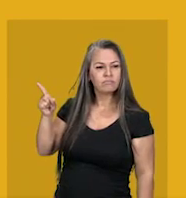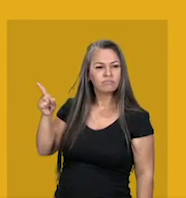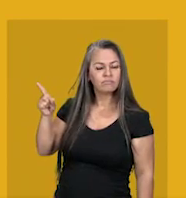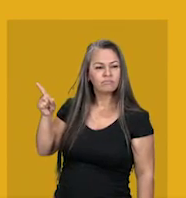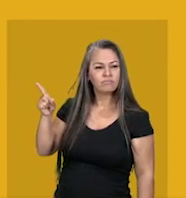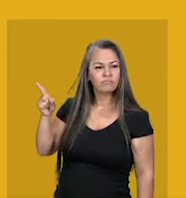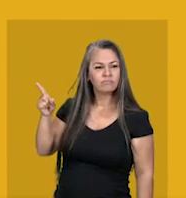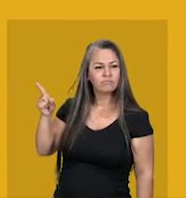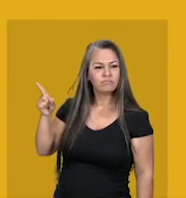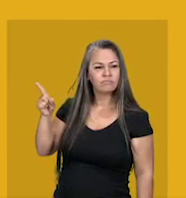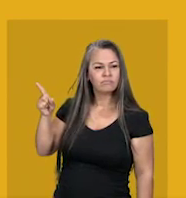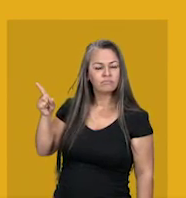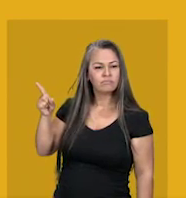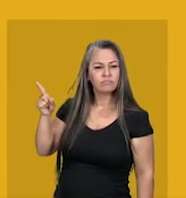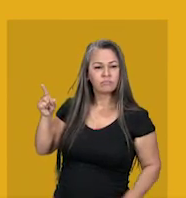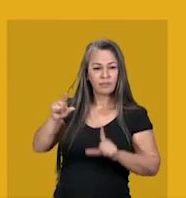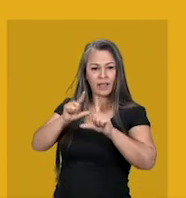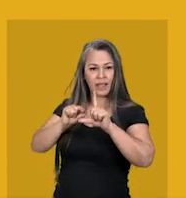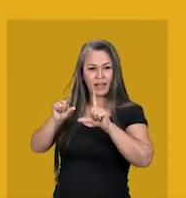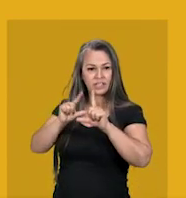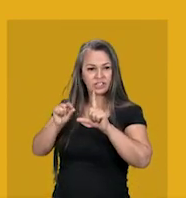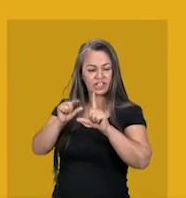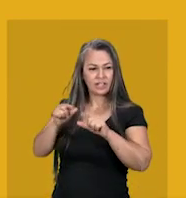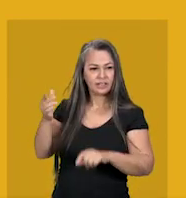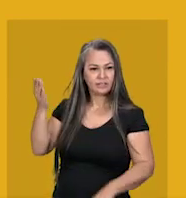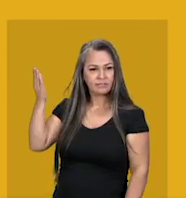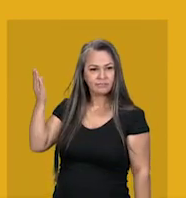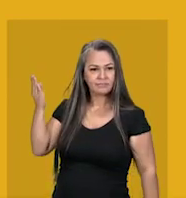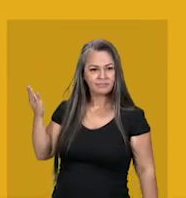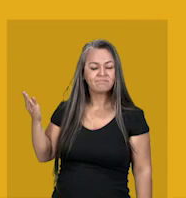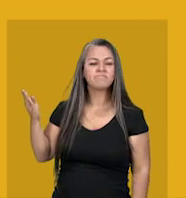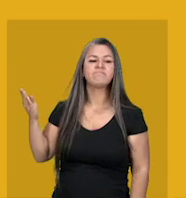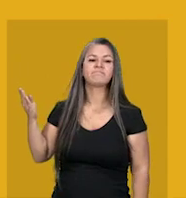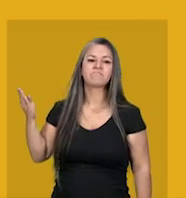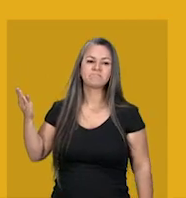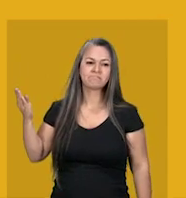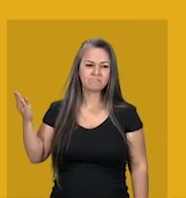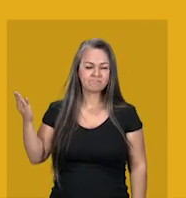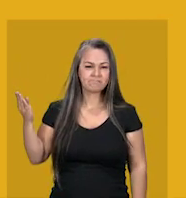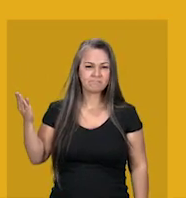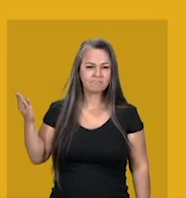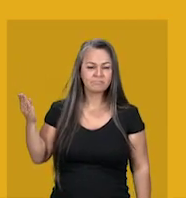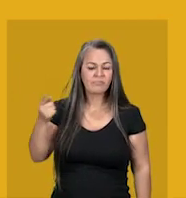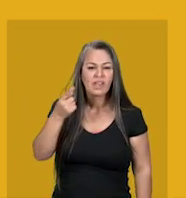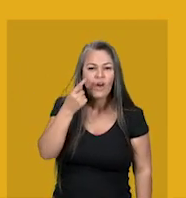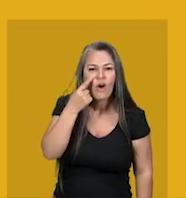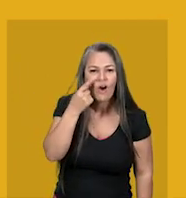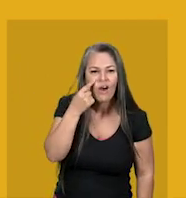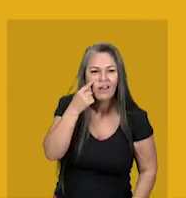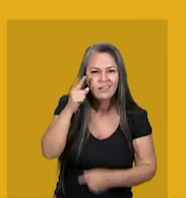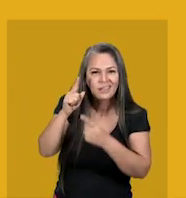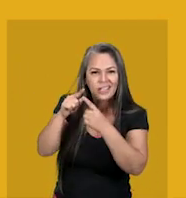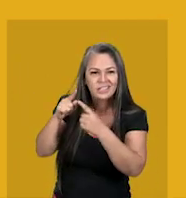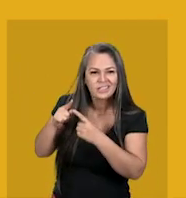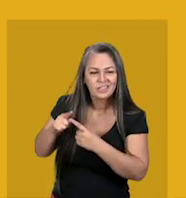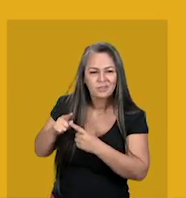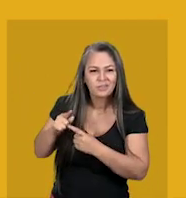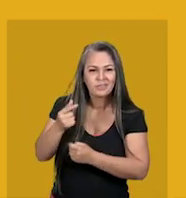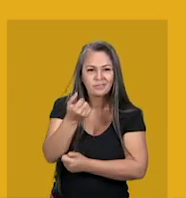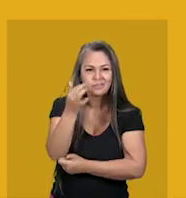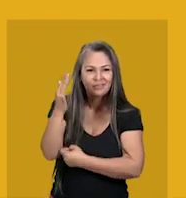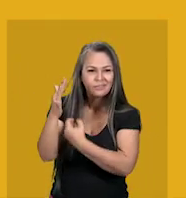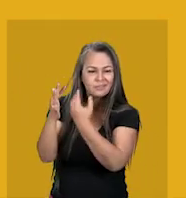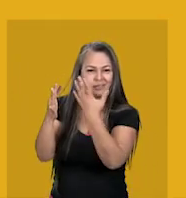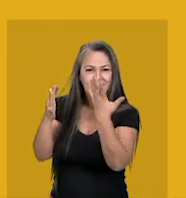equatorial, os estepes, o deserto, a vegetação mediterrânea. Se você olha os tipos de vegetação, você